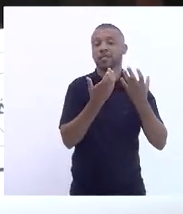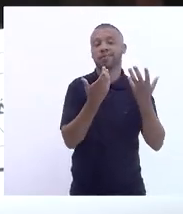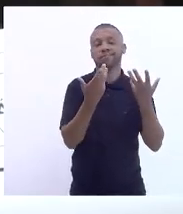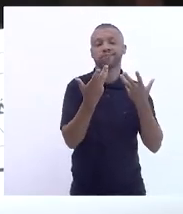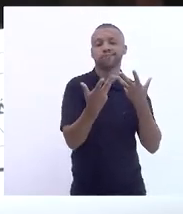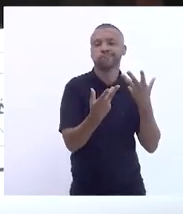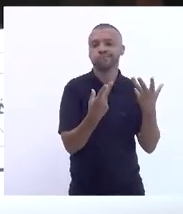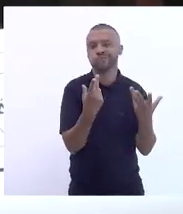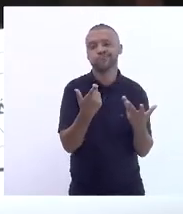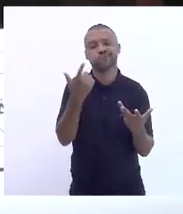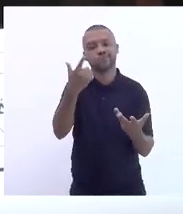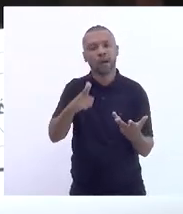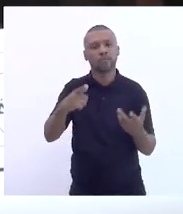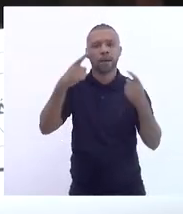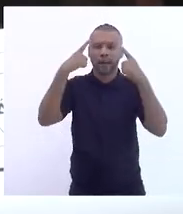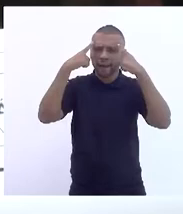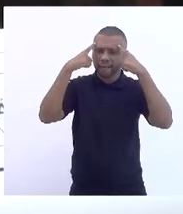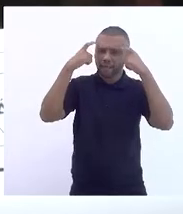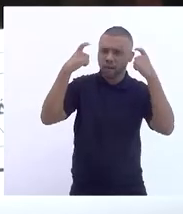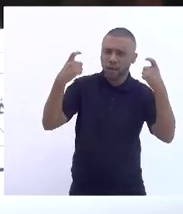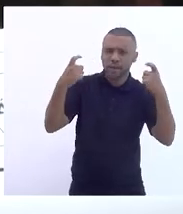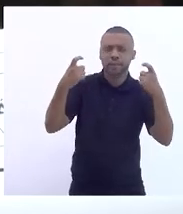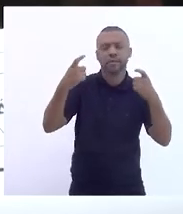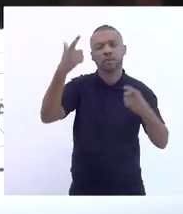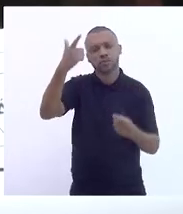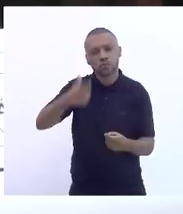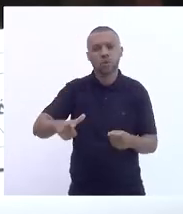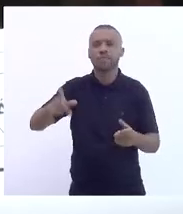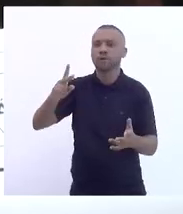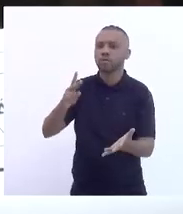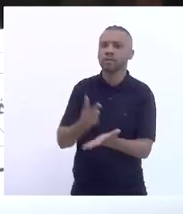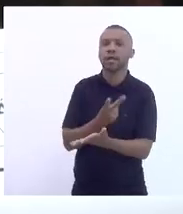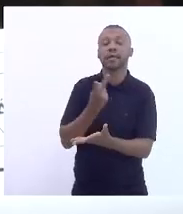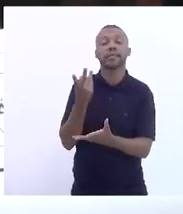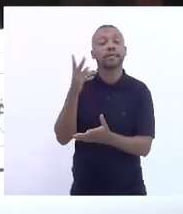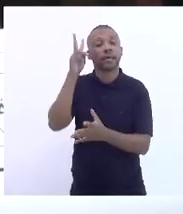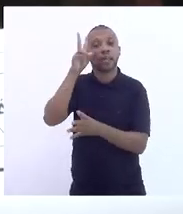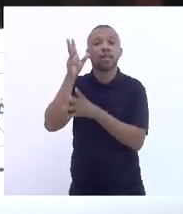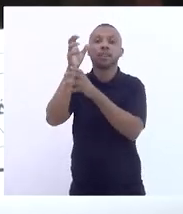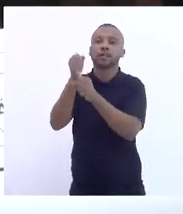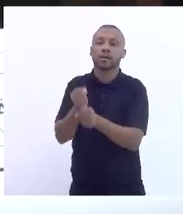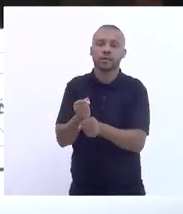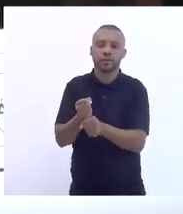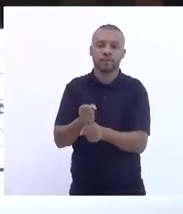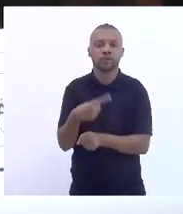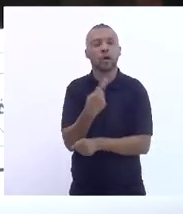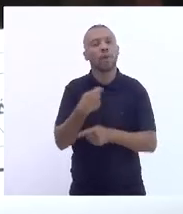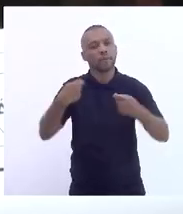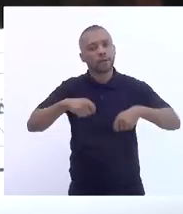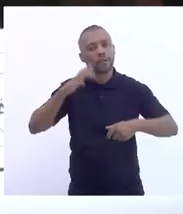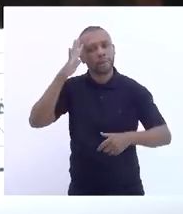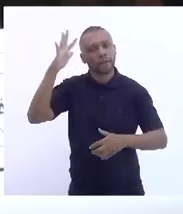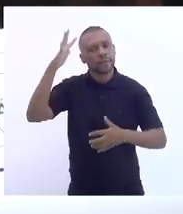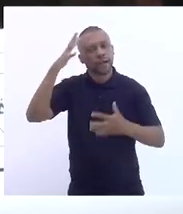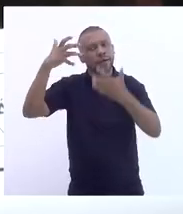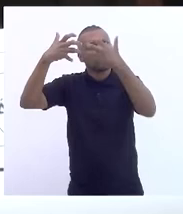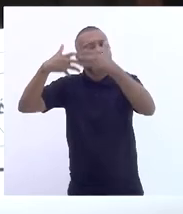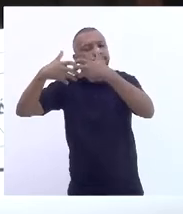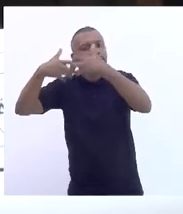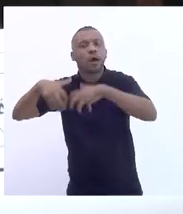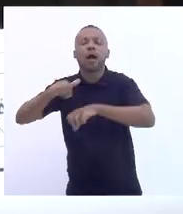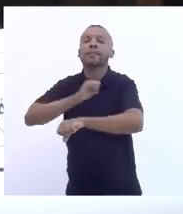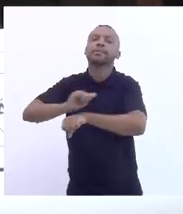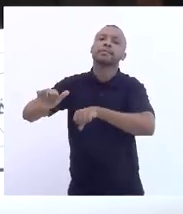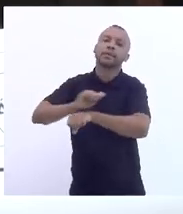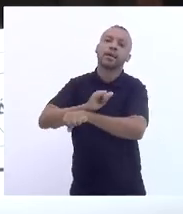tragédia mais uma violência às vezes repetitiva naquela história é preciso que Nós pensamos forma estratégica e sobretudo preventiva